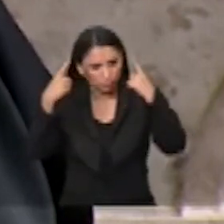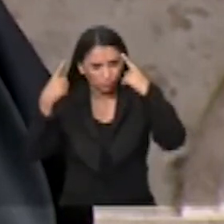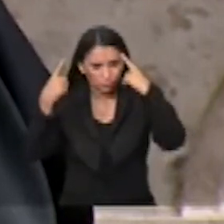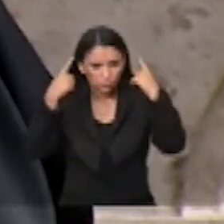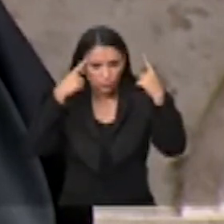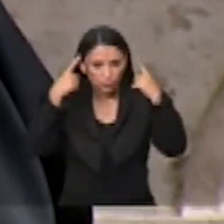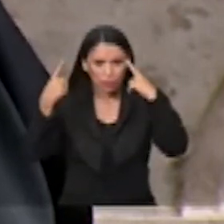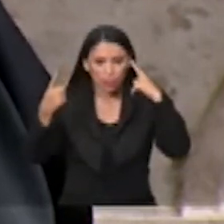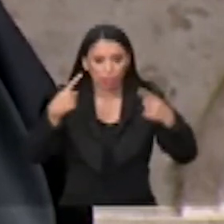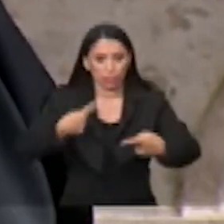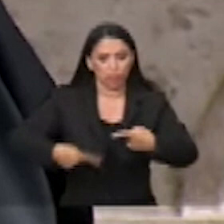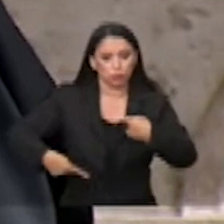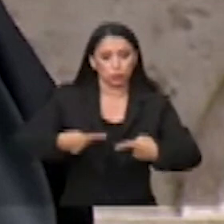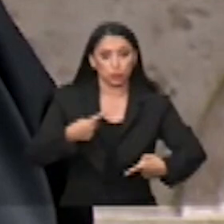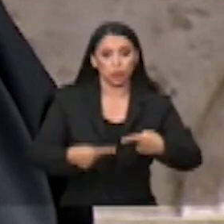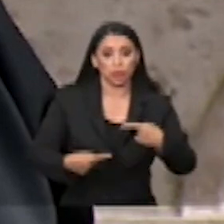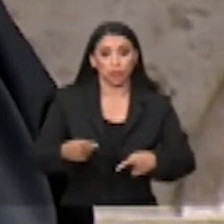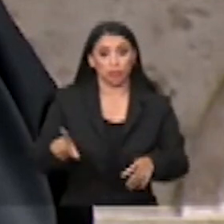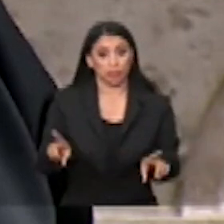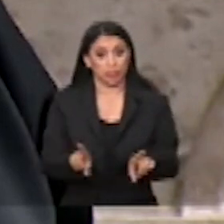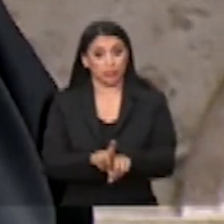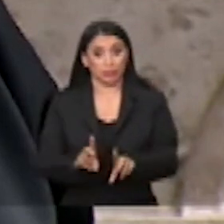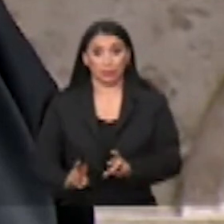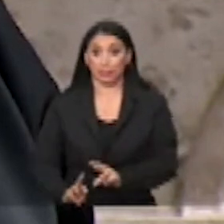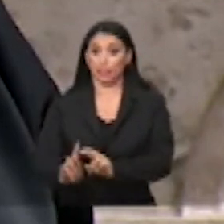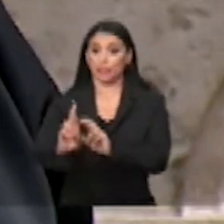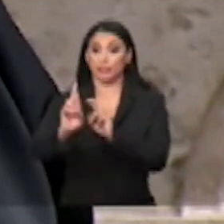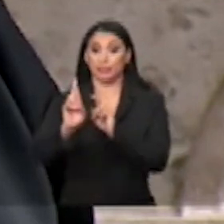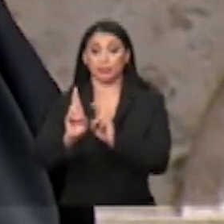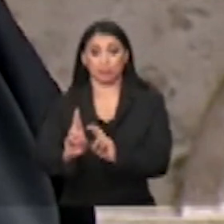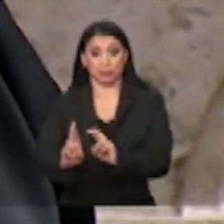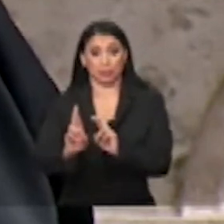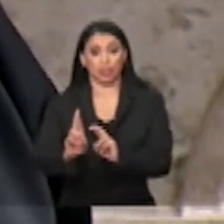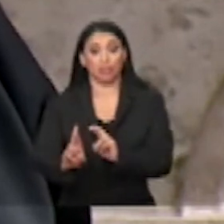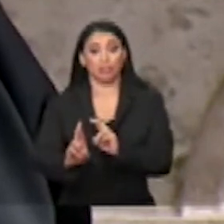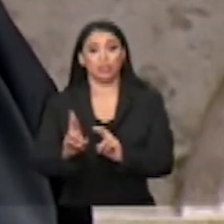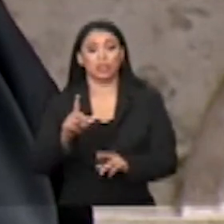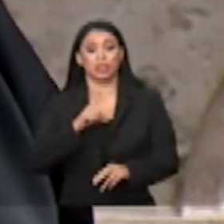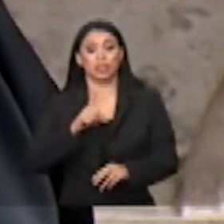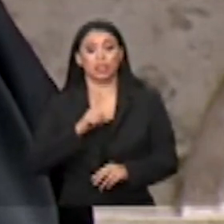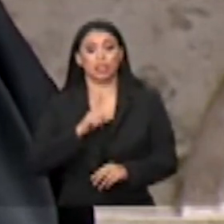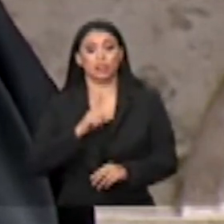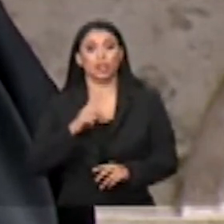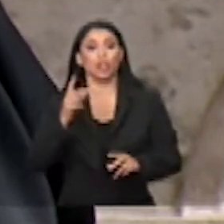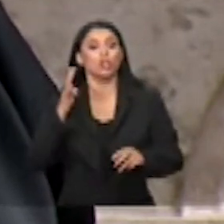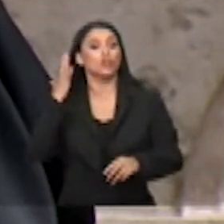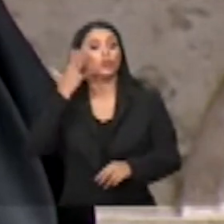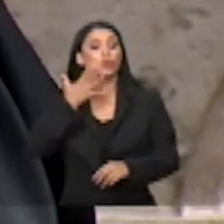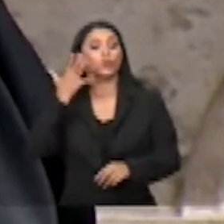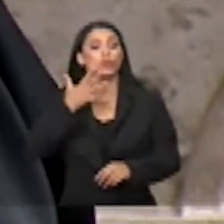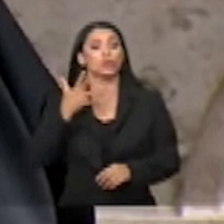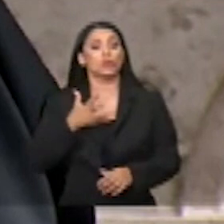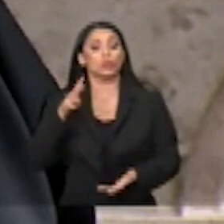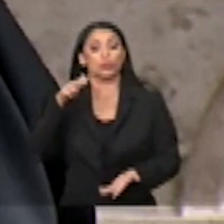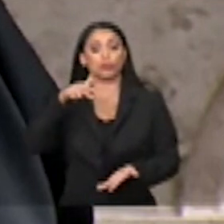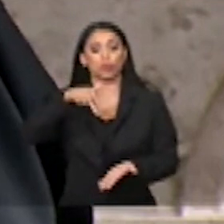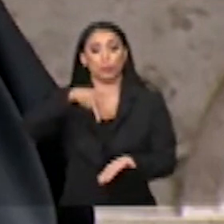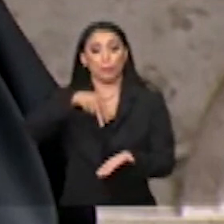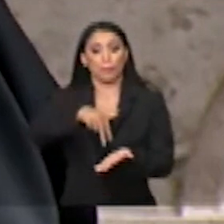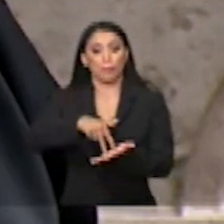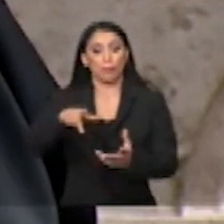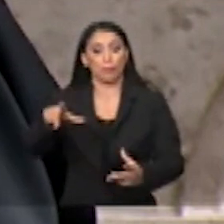bem como da esperança retratada no discurso de posse de seu presidente,